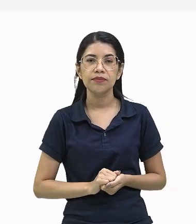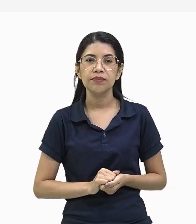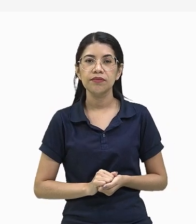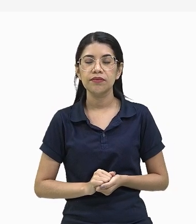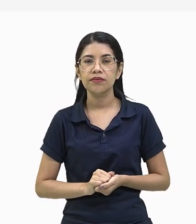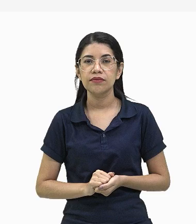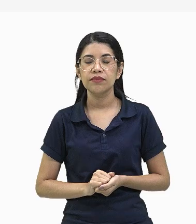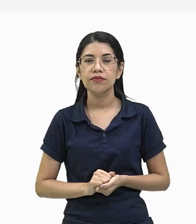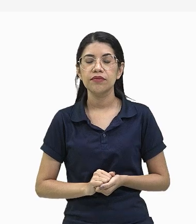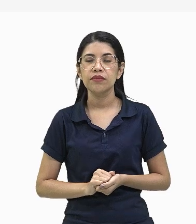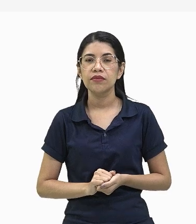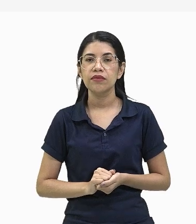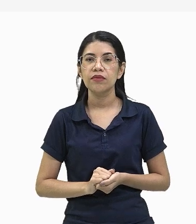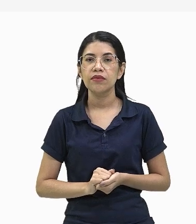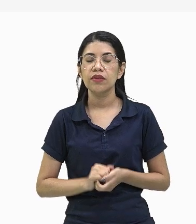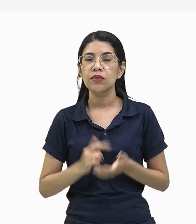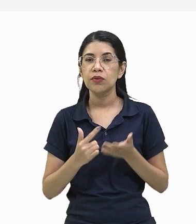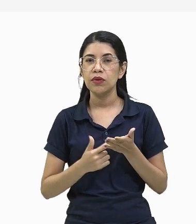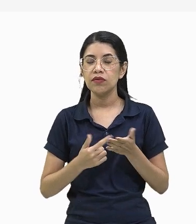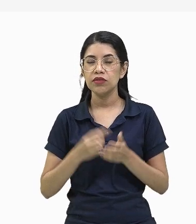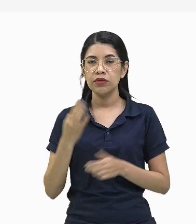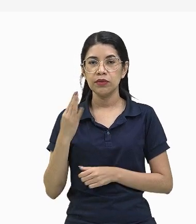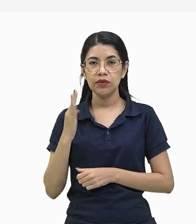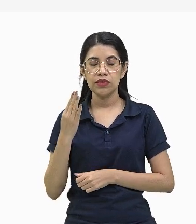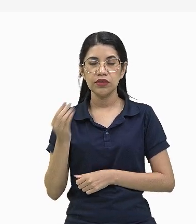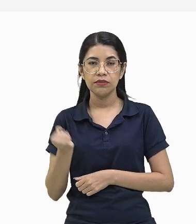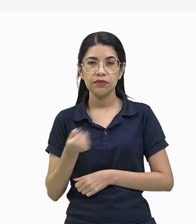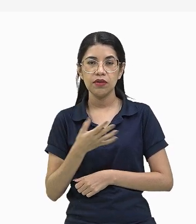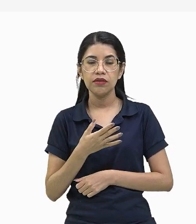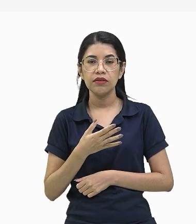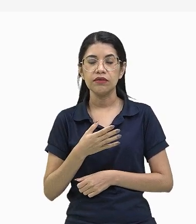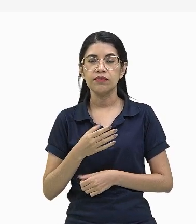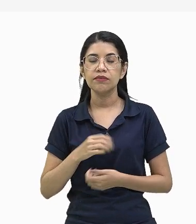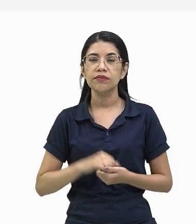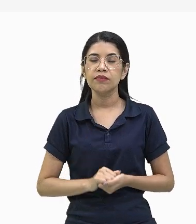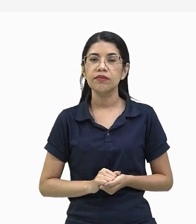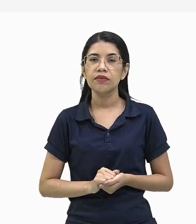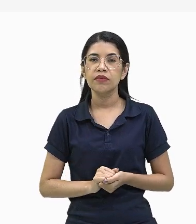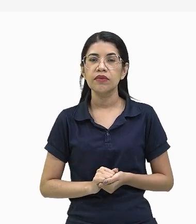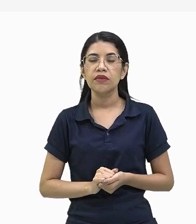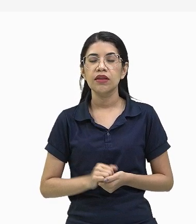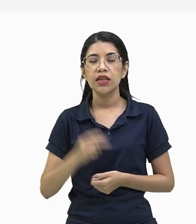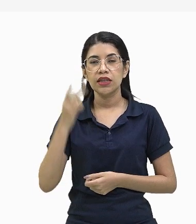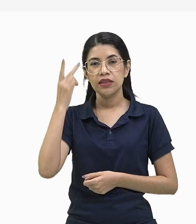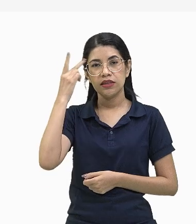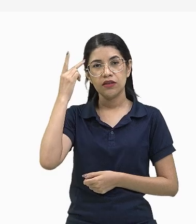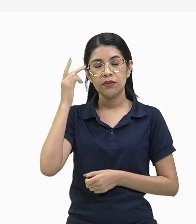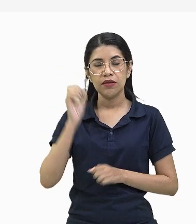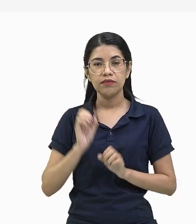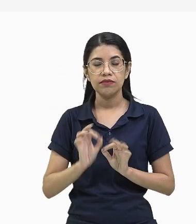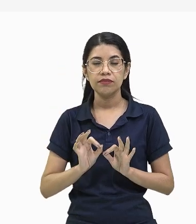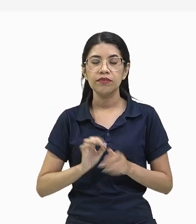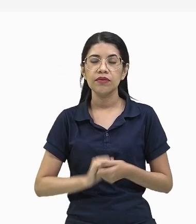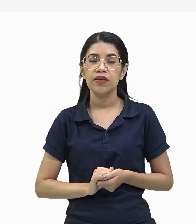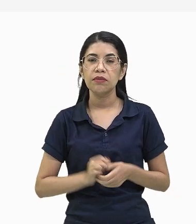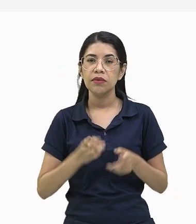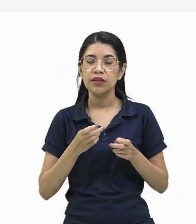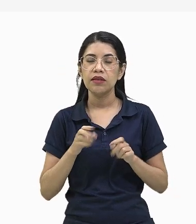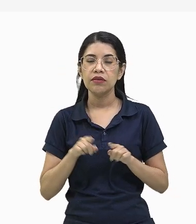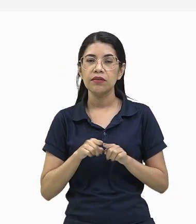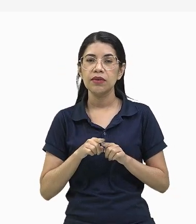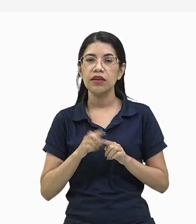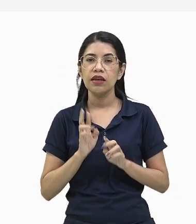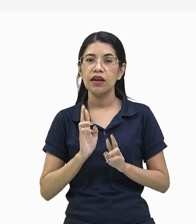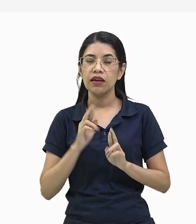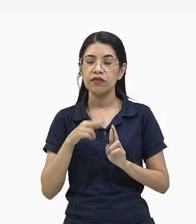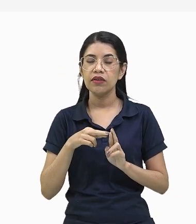e o livro, né, Biologia Moderna, 3º volume, São Paulo, Editora Moderna, 2015. Então, observe que nós temos as referências,